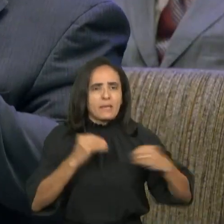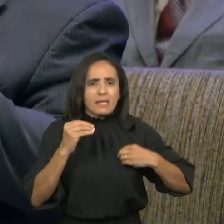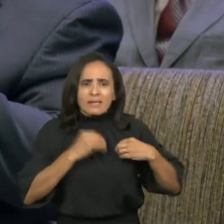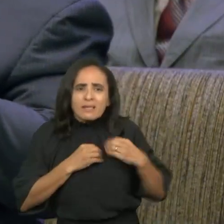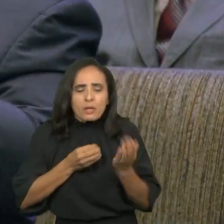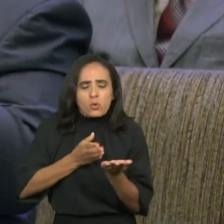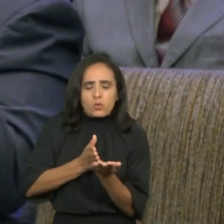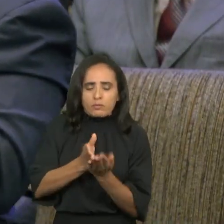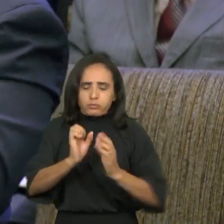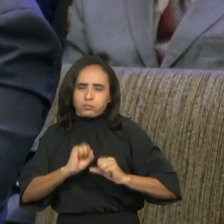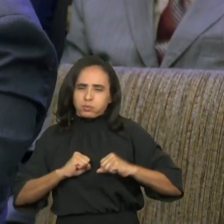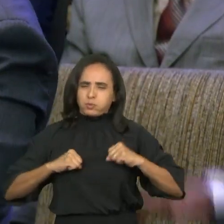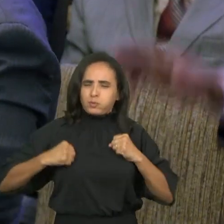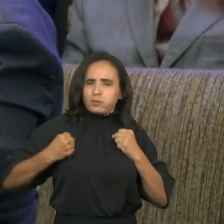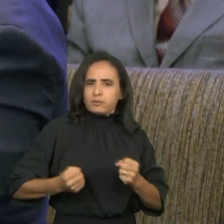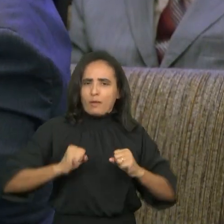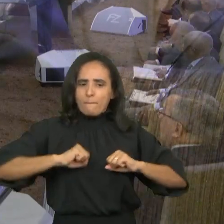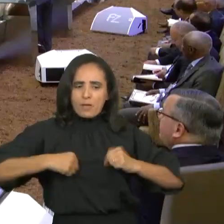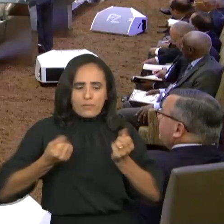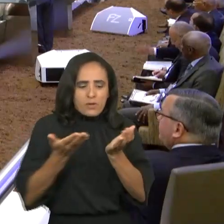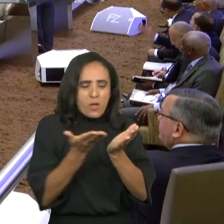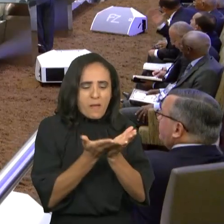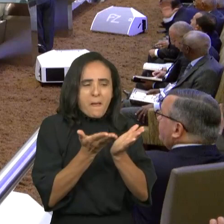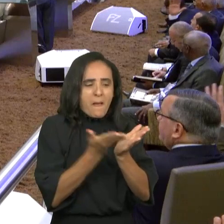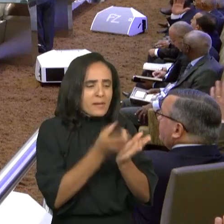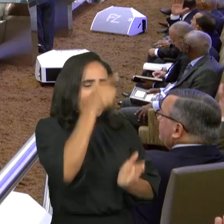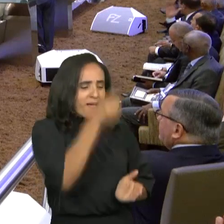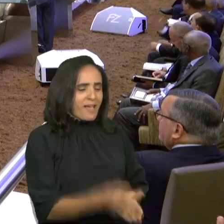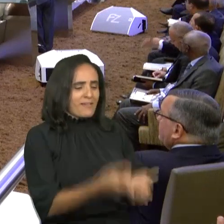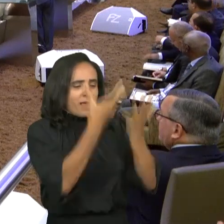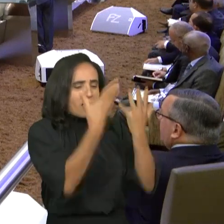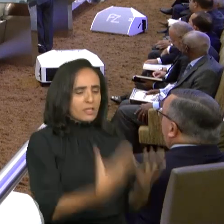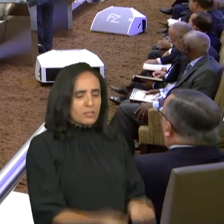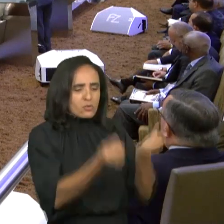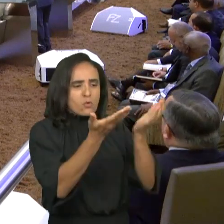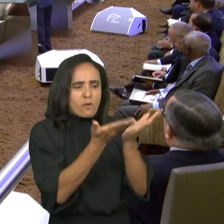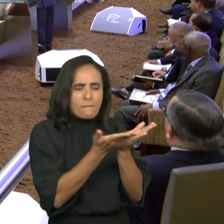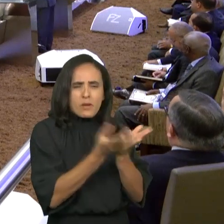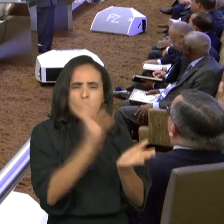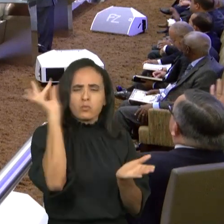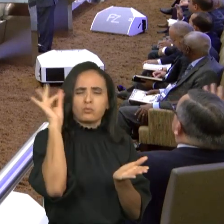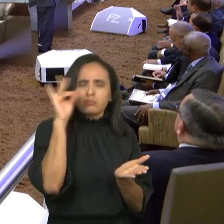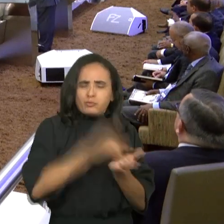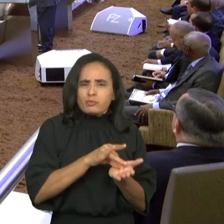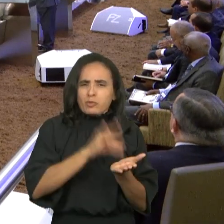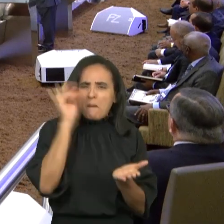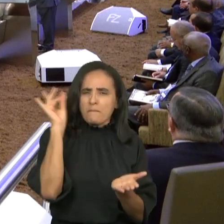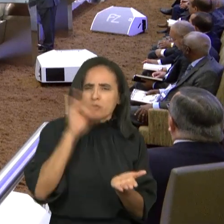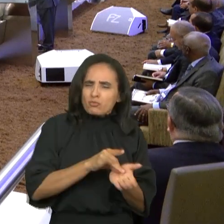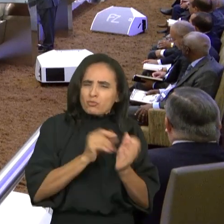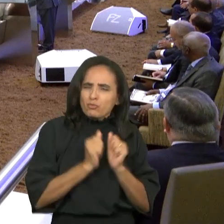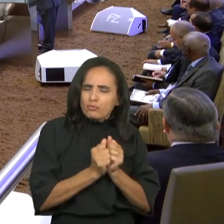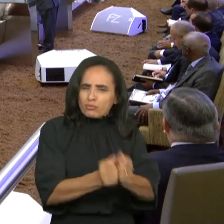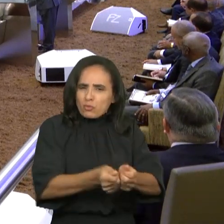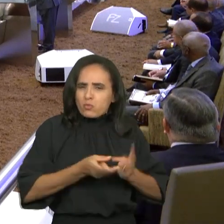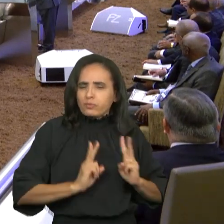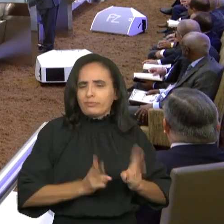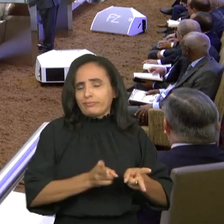vai se levantar porque a palavra está no coração a palavra está na sua vida em nome de Jesus